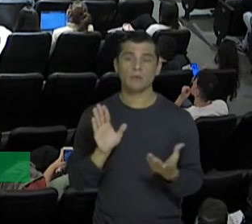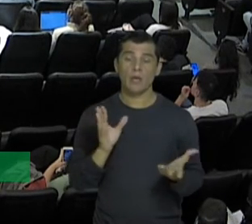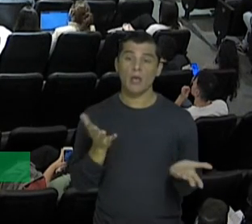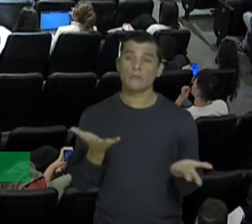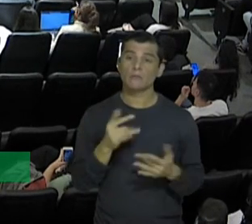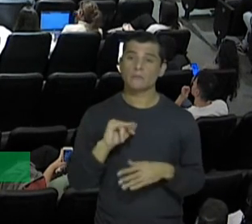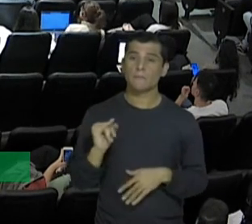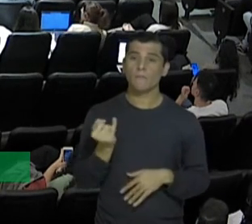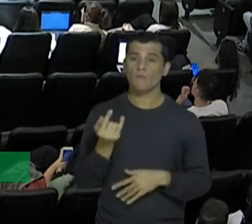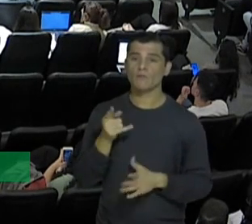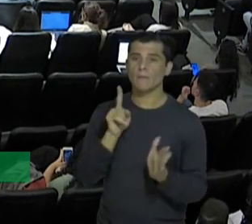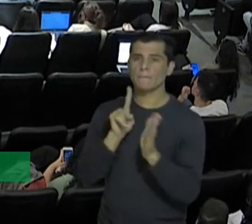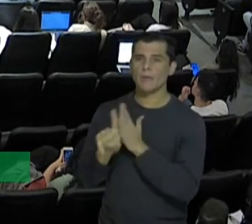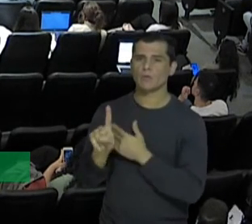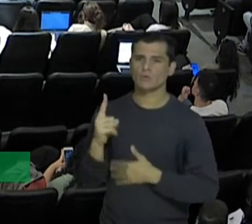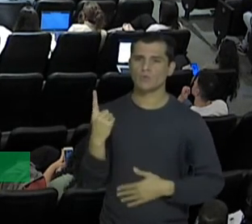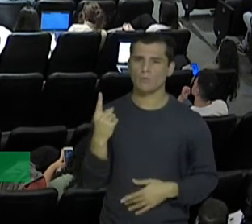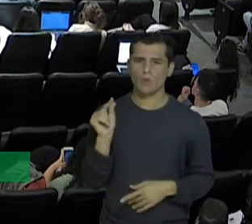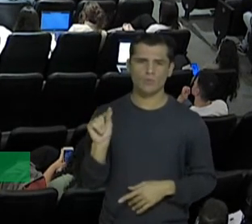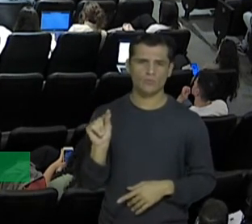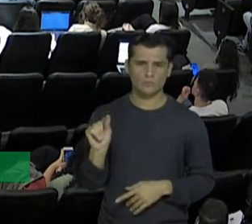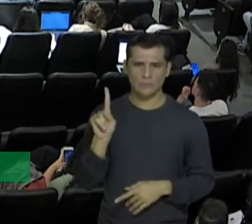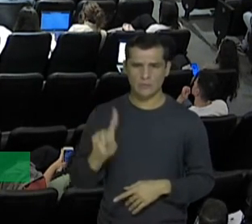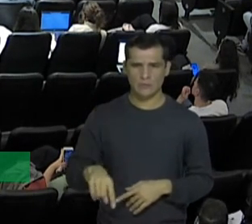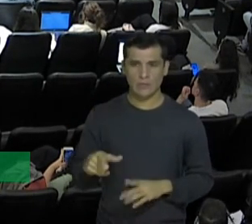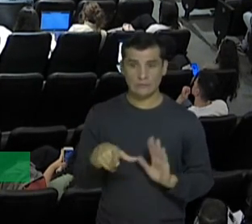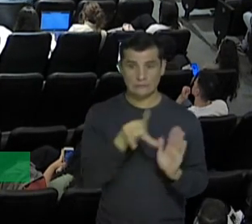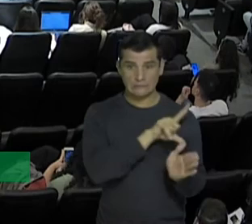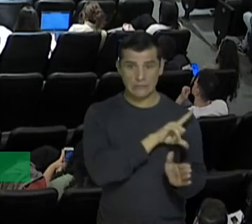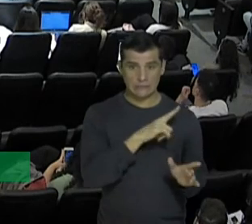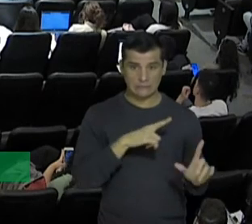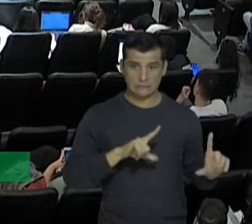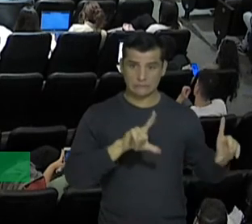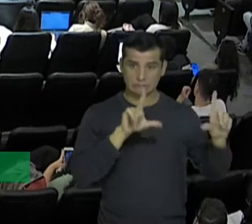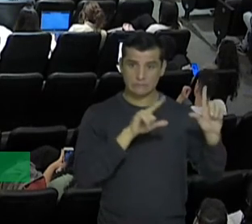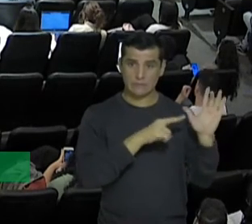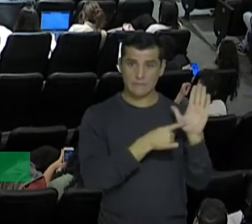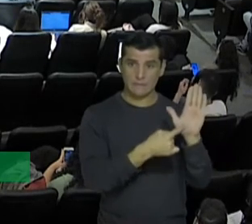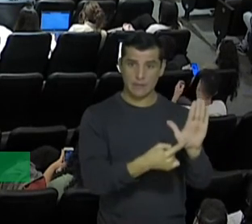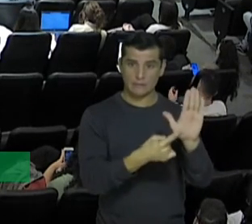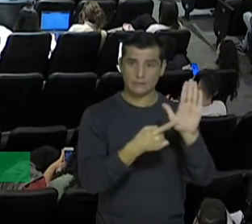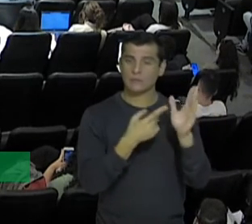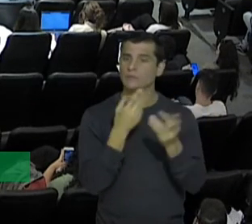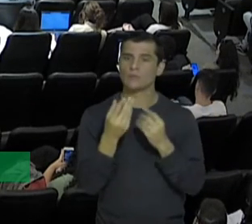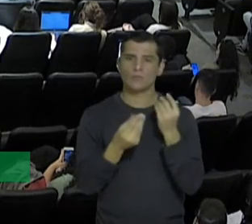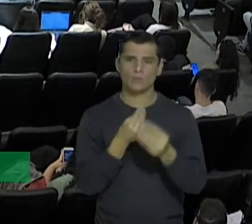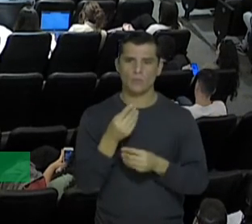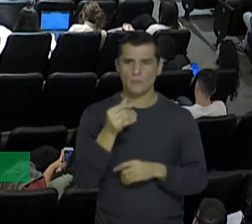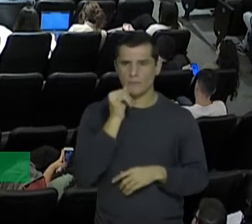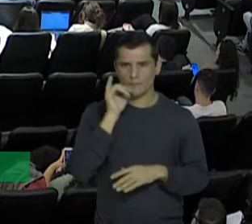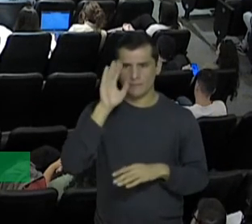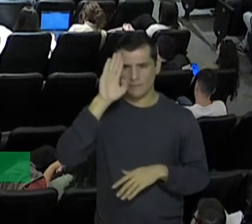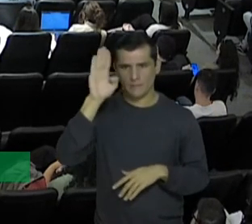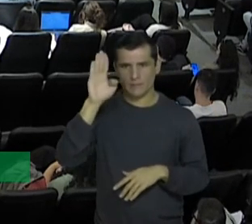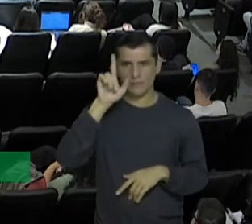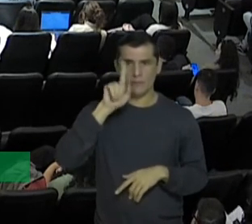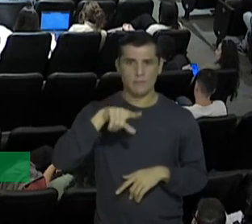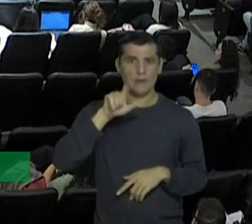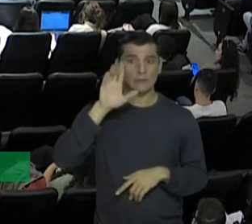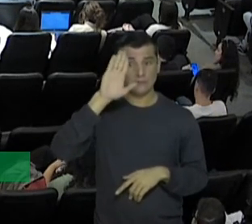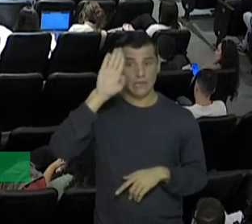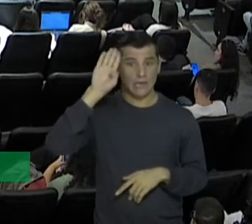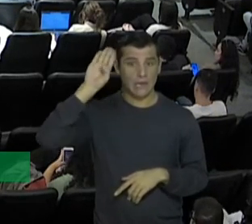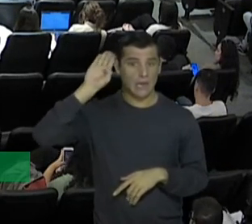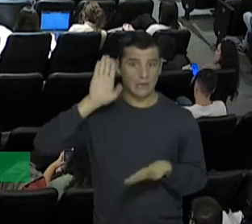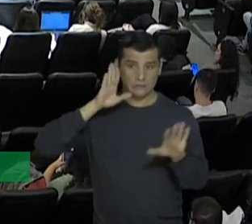pergunta queria retornar um pouco ao painel anterior muito mais com f acadêmicos e didáticos do que outra